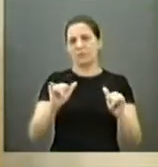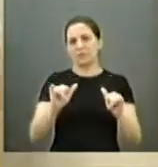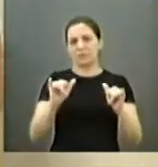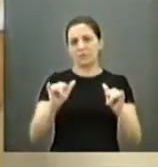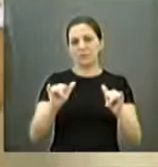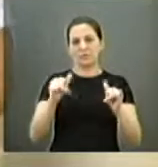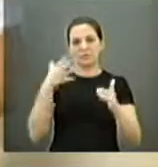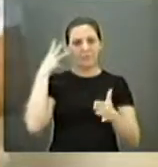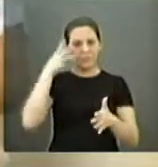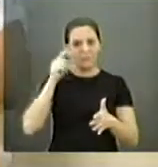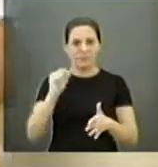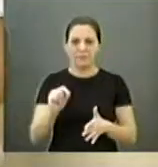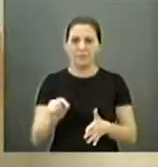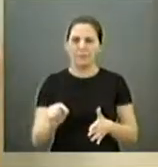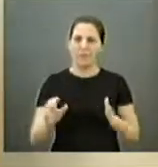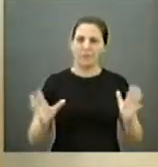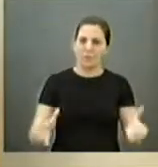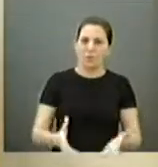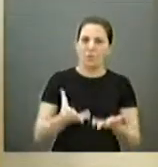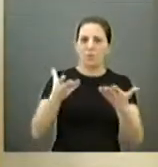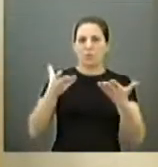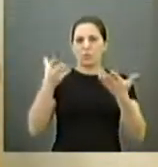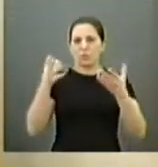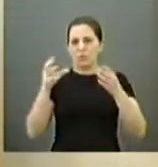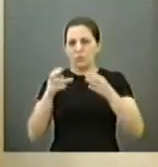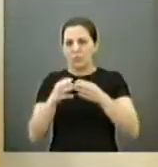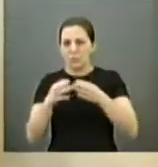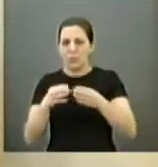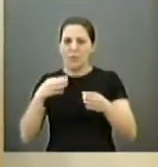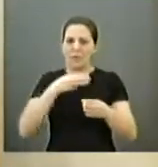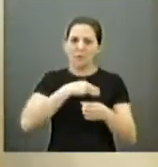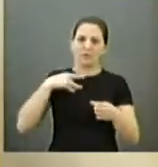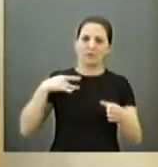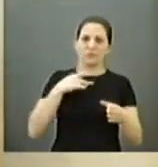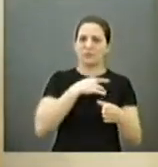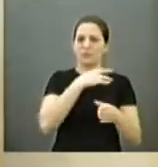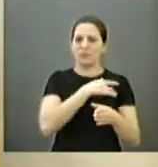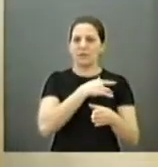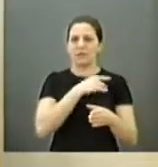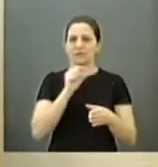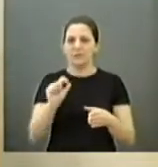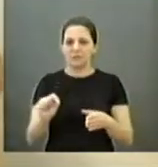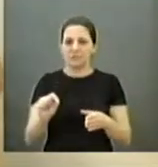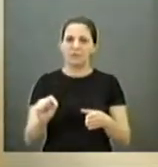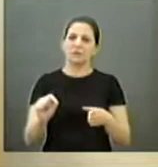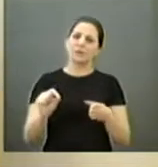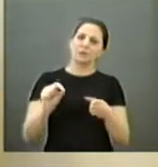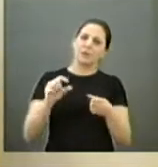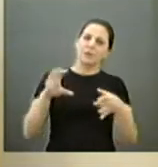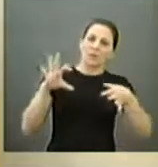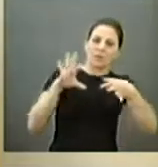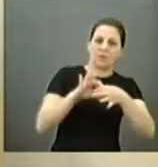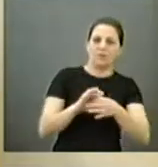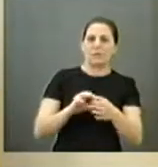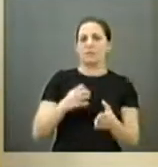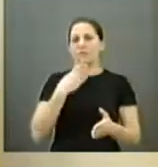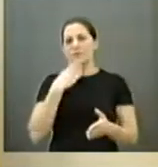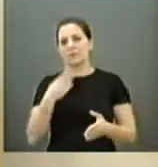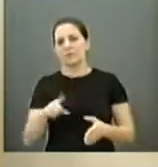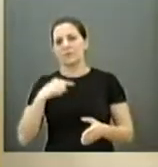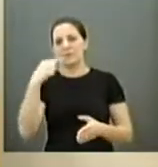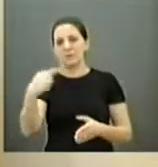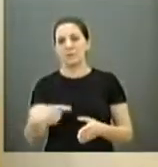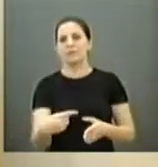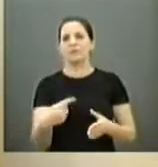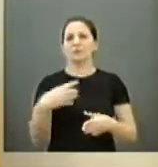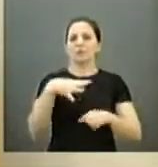um levantamento da demanda, enviou para o Ministério da Saúde para poder confirmar o convênio e que todos os pedidos se dão após a